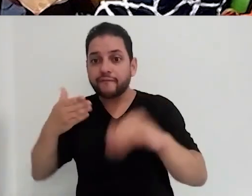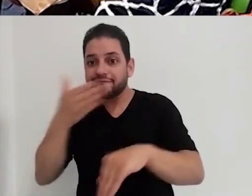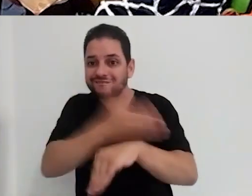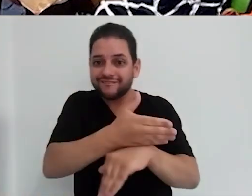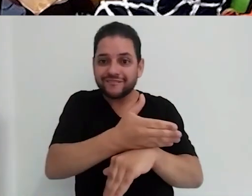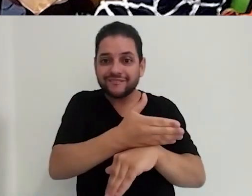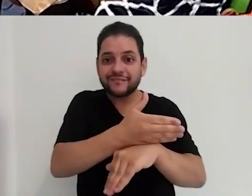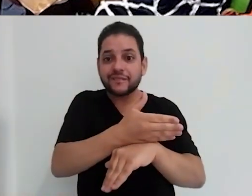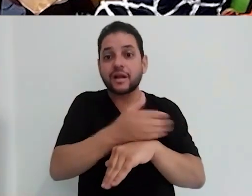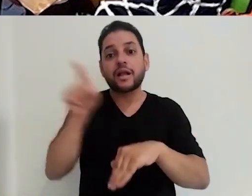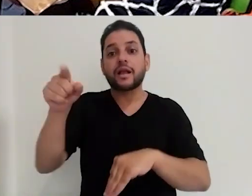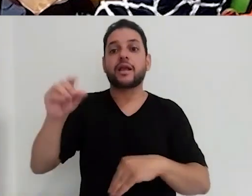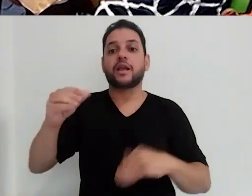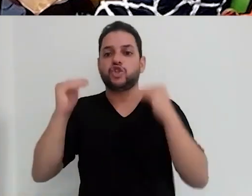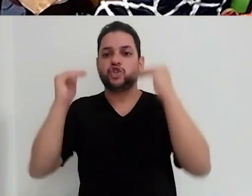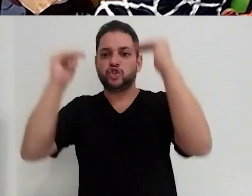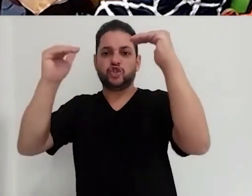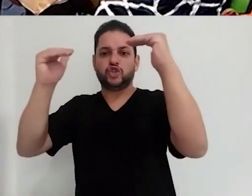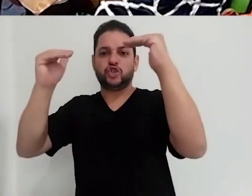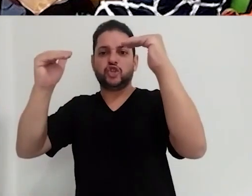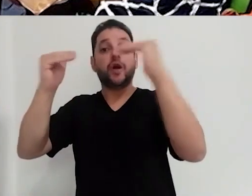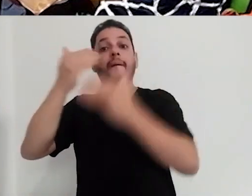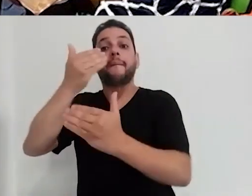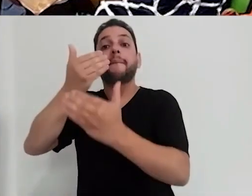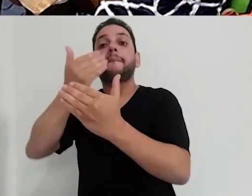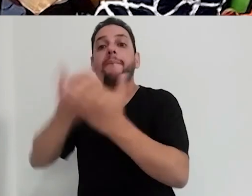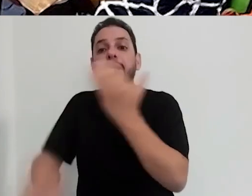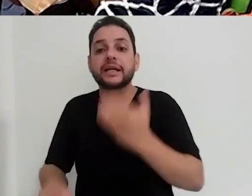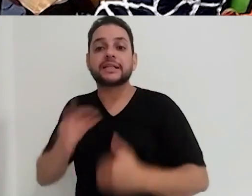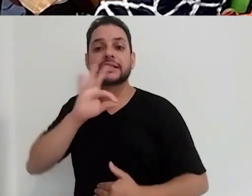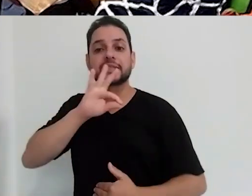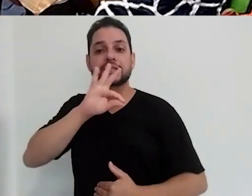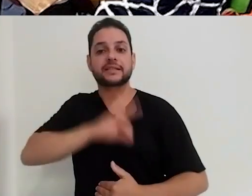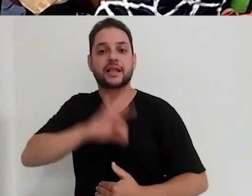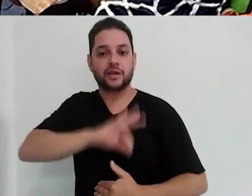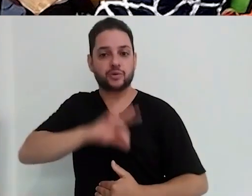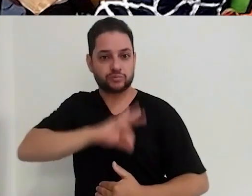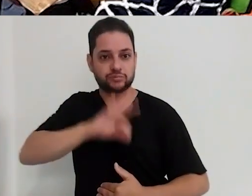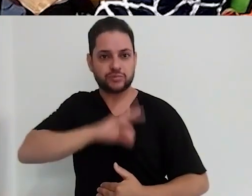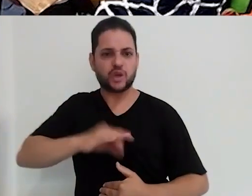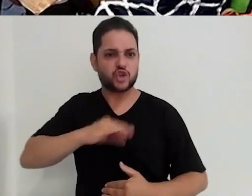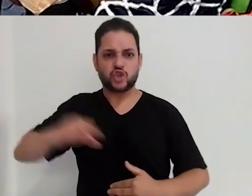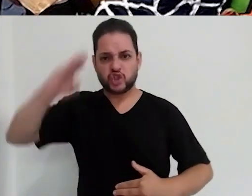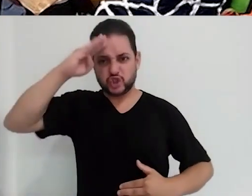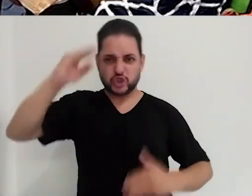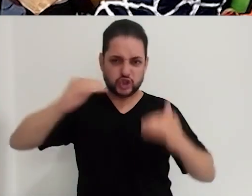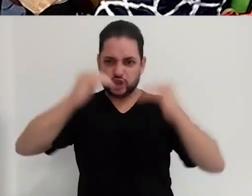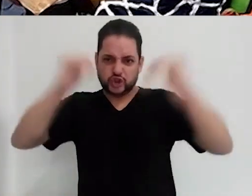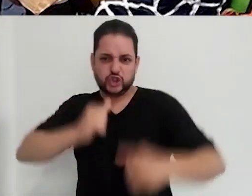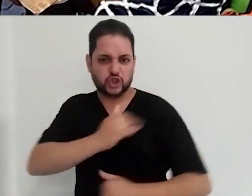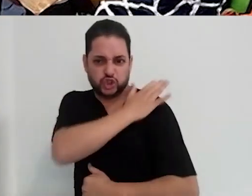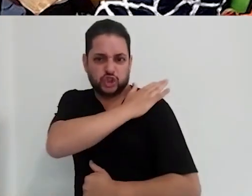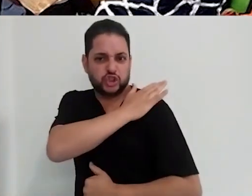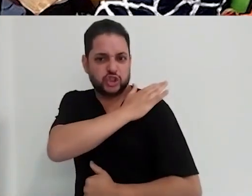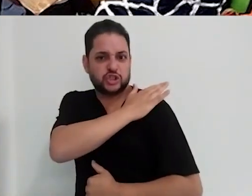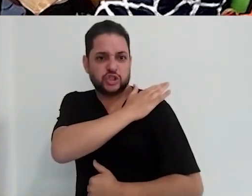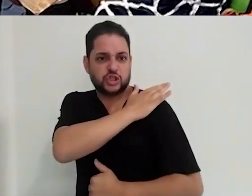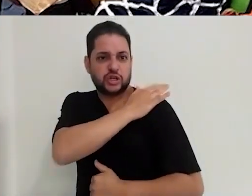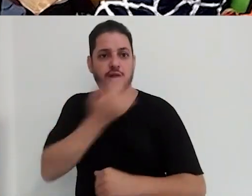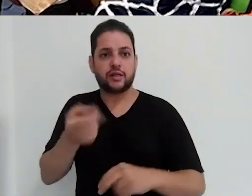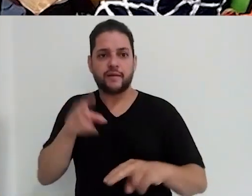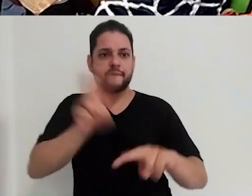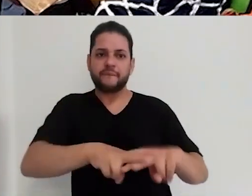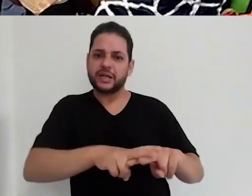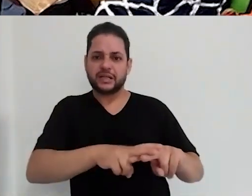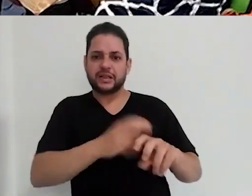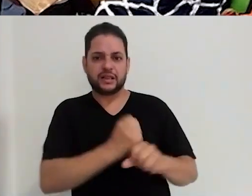é perder a patente. Perder o salário, perder a patente. O cara é coronel, o cara é general, o cara é não sei o quê. O cara não vai para a cadeia e fica sei lá quantos